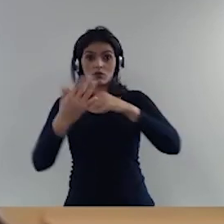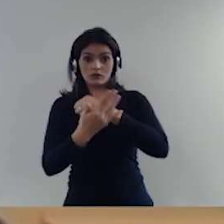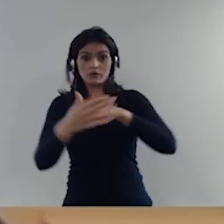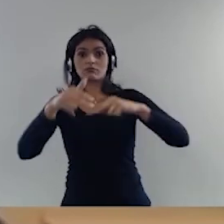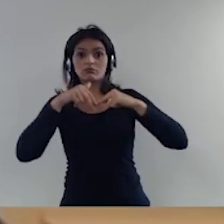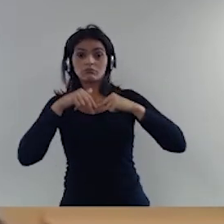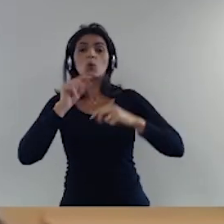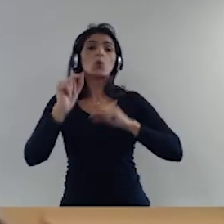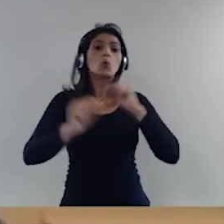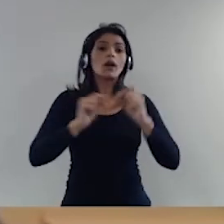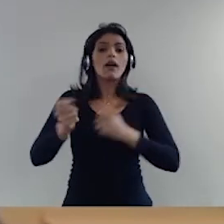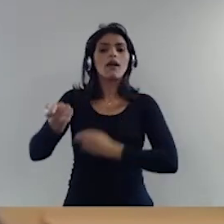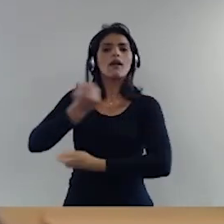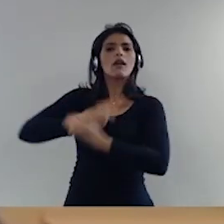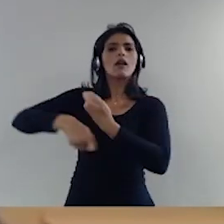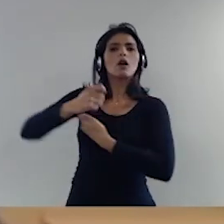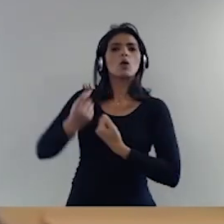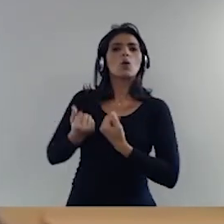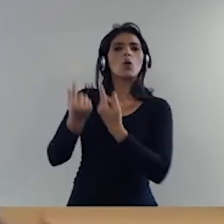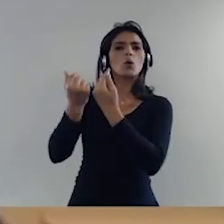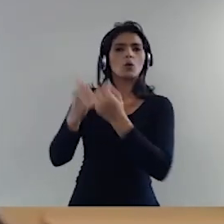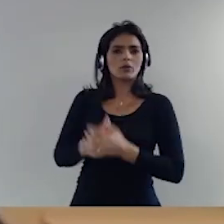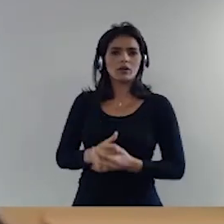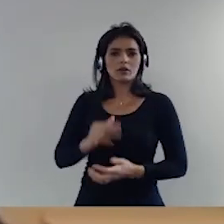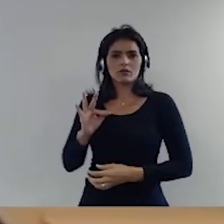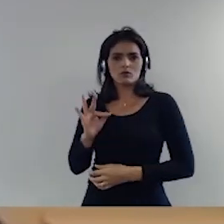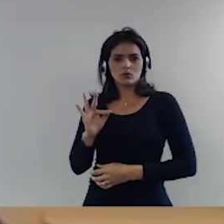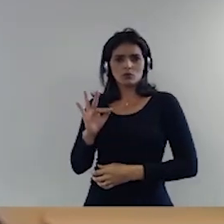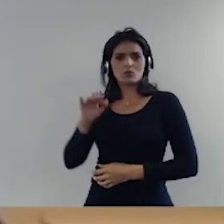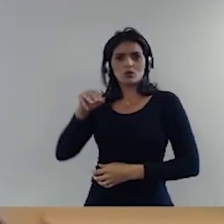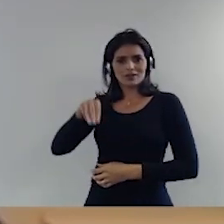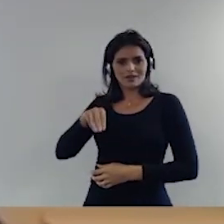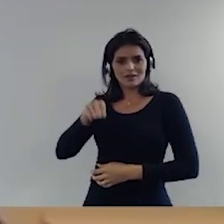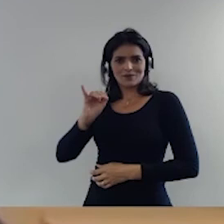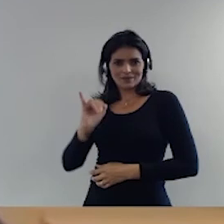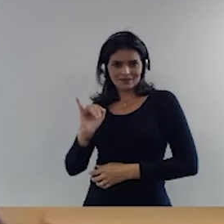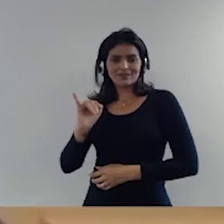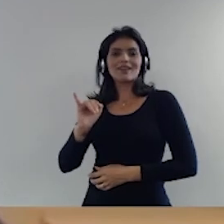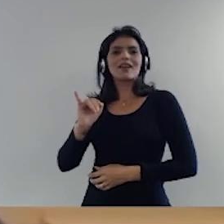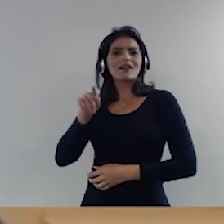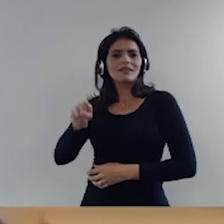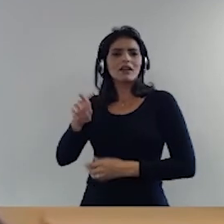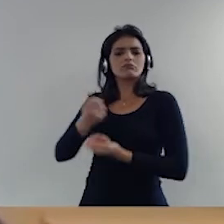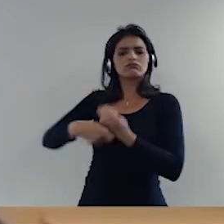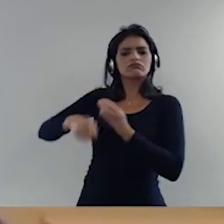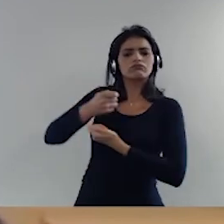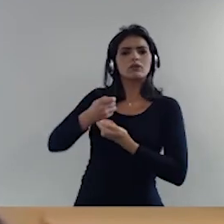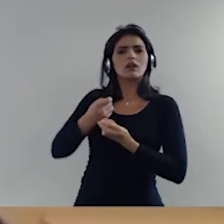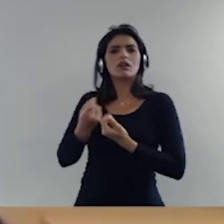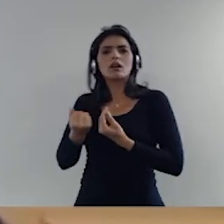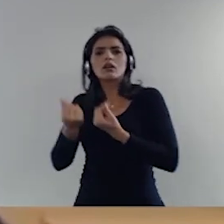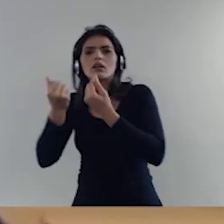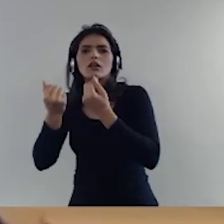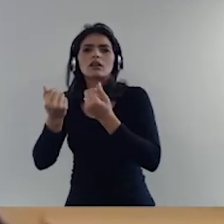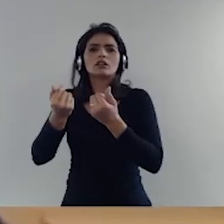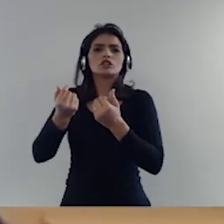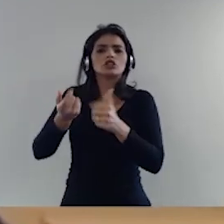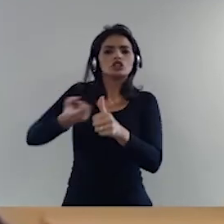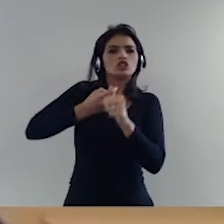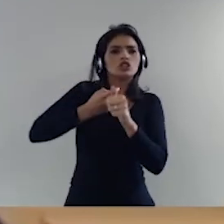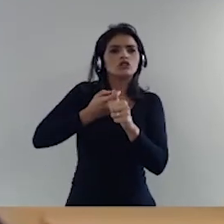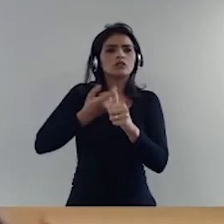uma grande recessão. O Fundo Monetário Internacional vem reajustando para cima os